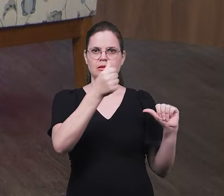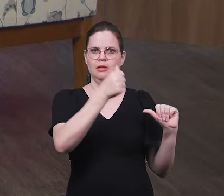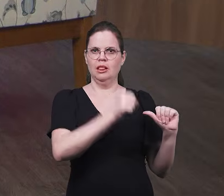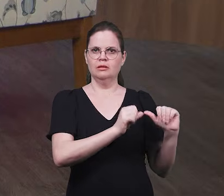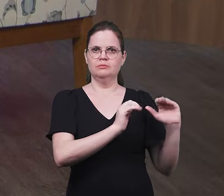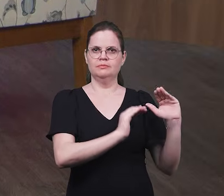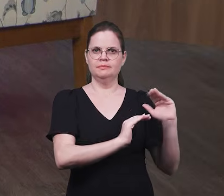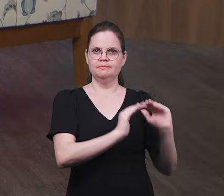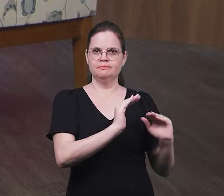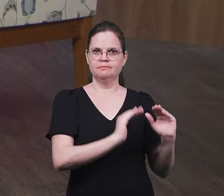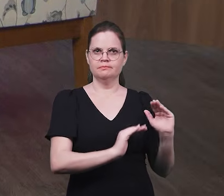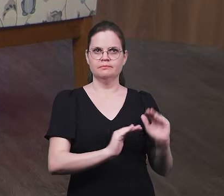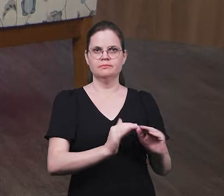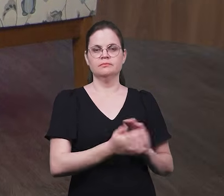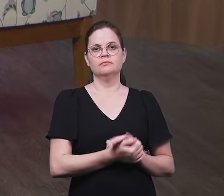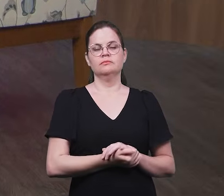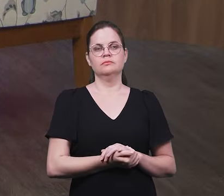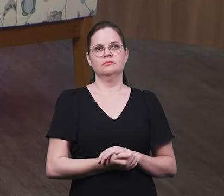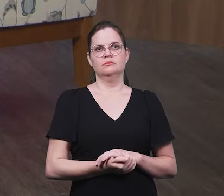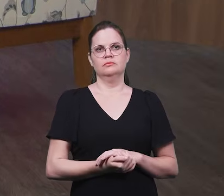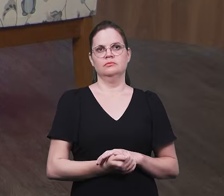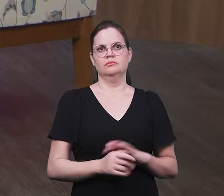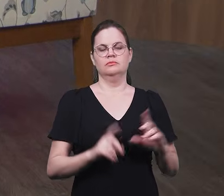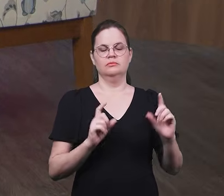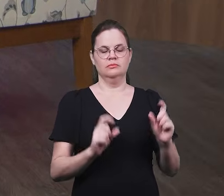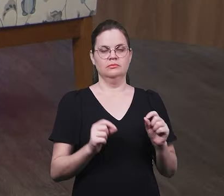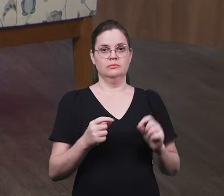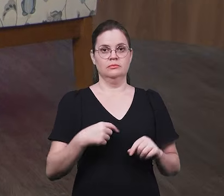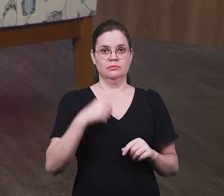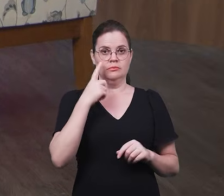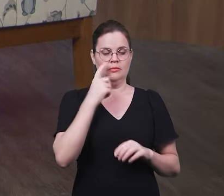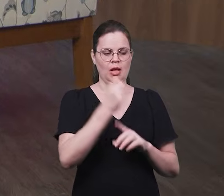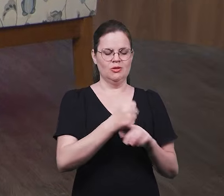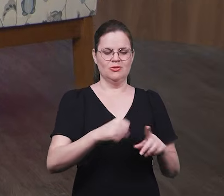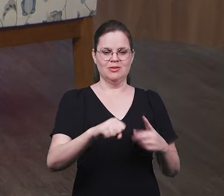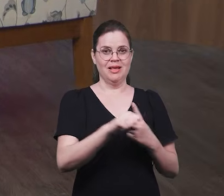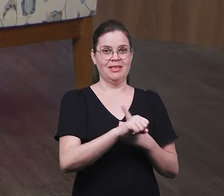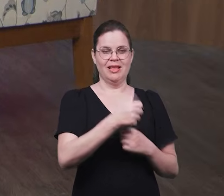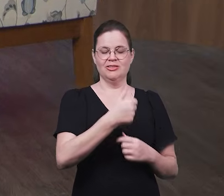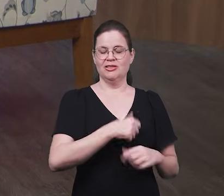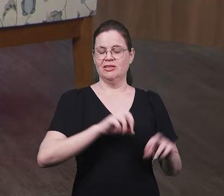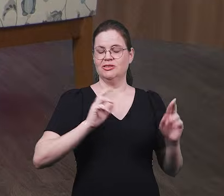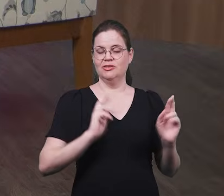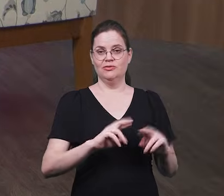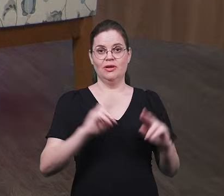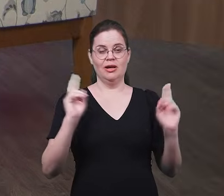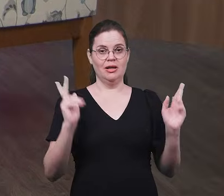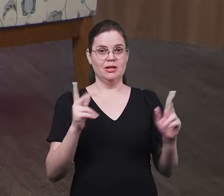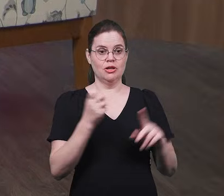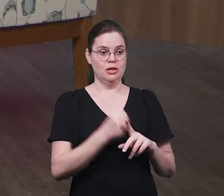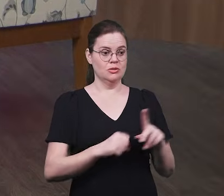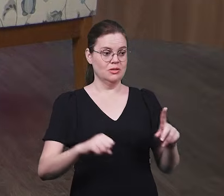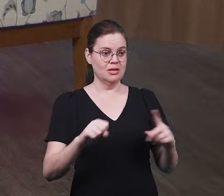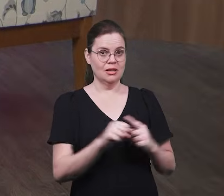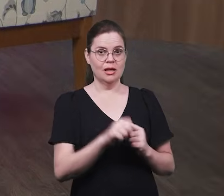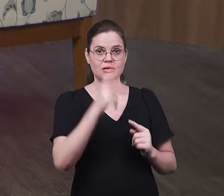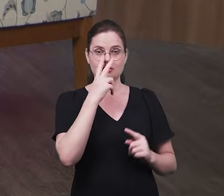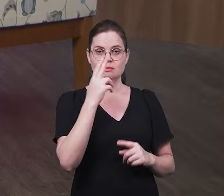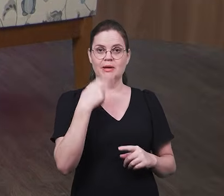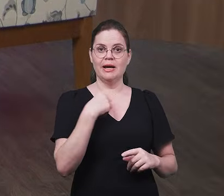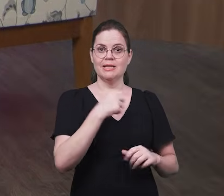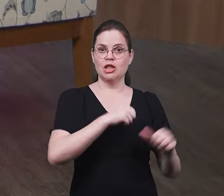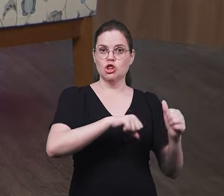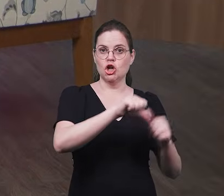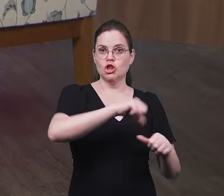gradativamente, talvez de uma forma mais exponencial, né, mais rápida, uma mudança de sociedade. A criação de uma